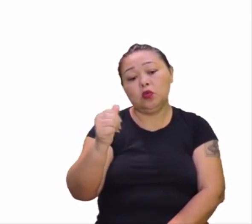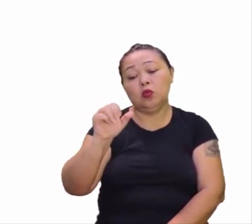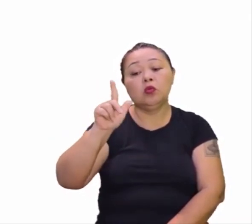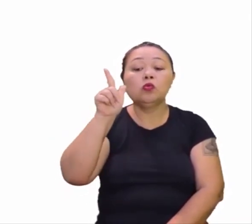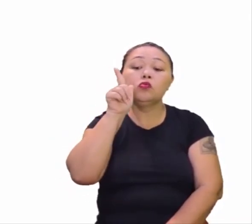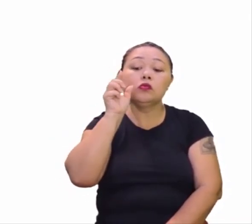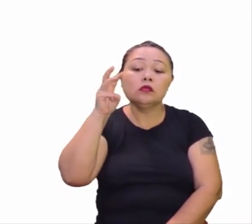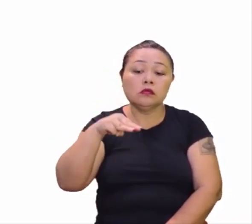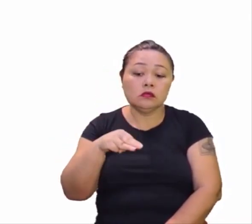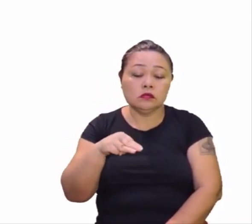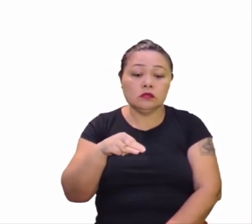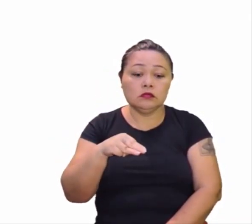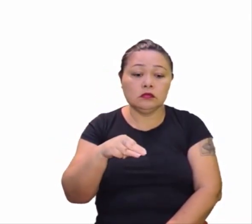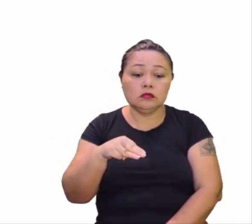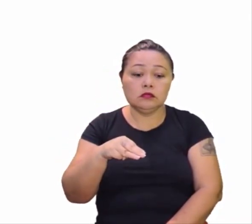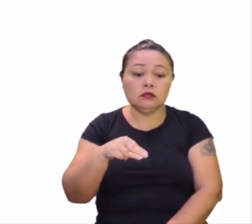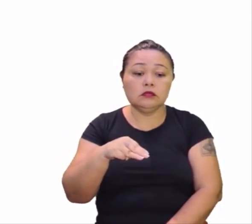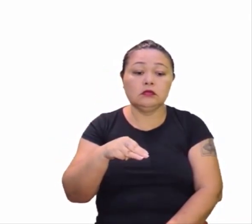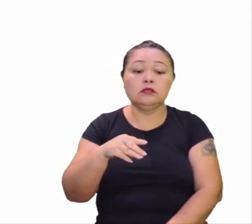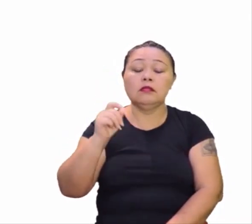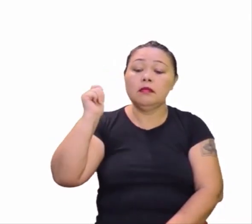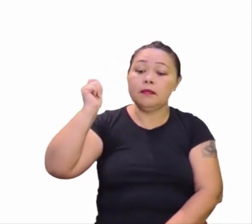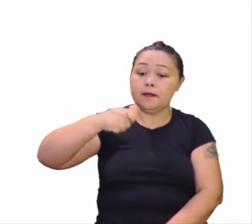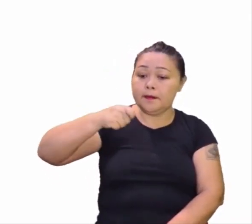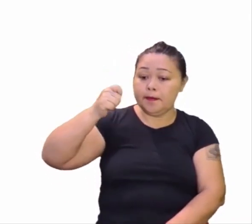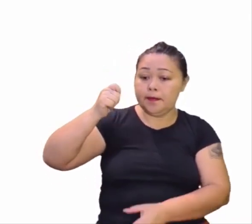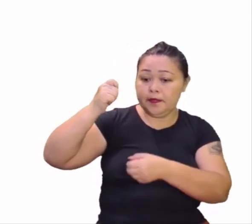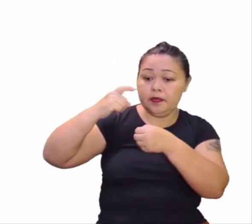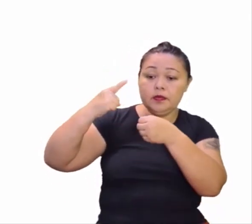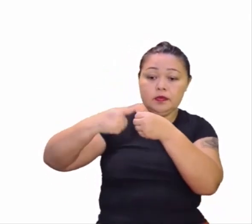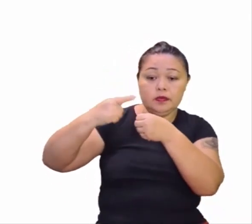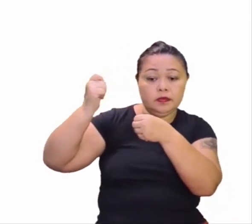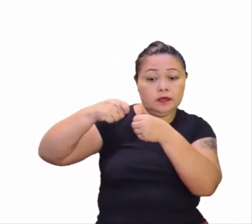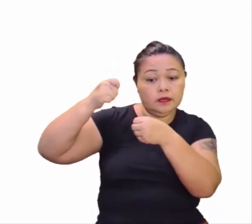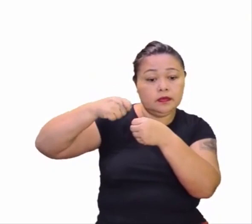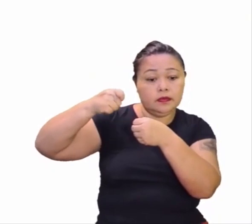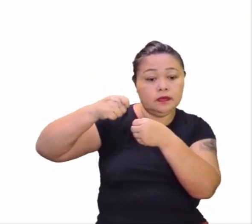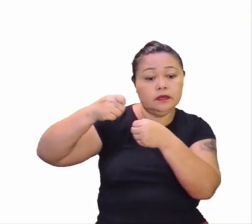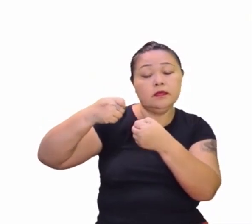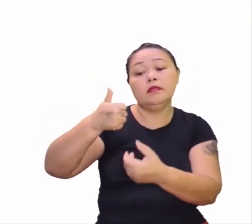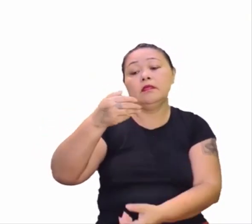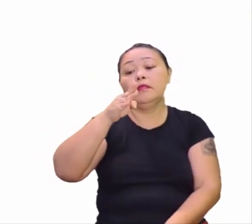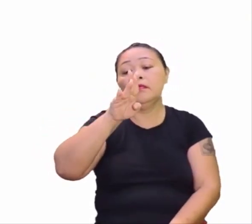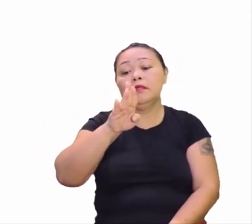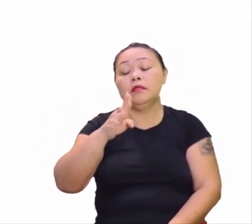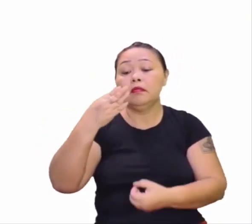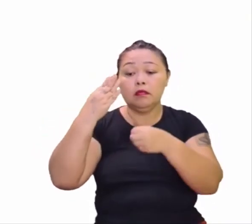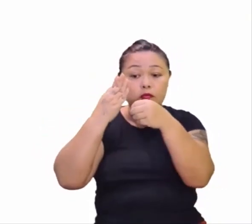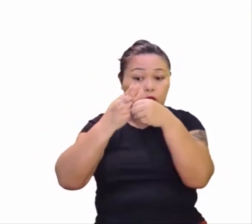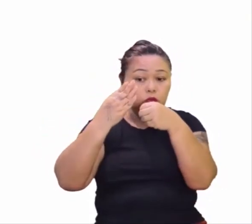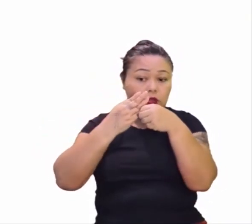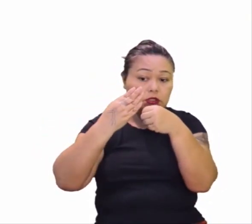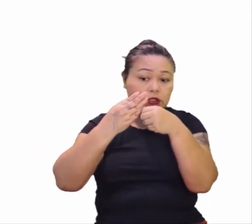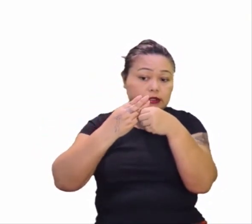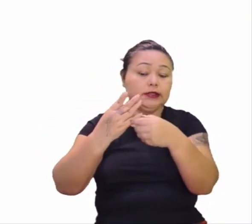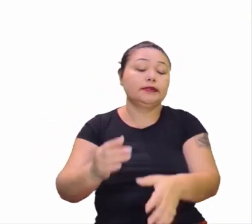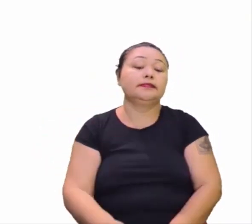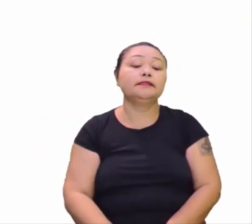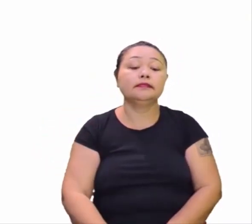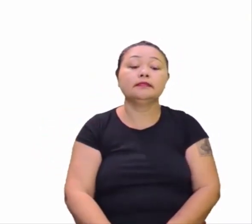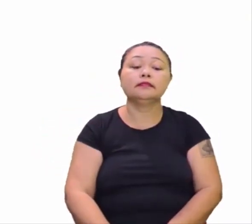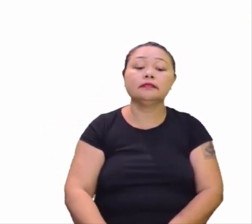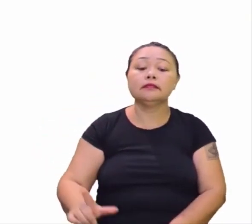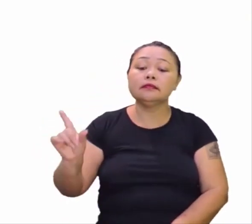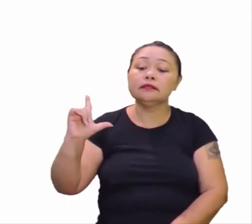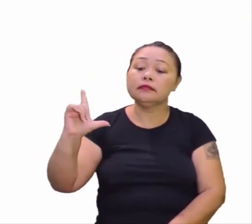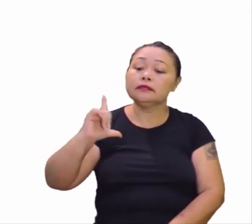Oitavo, Guajará-Mirim. Nono, Machadinho. E décimo, Buritis.